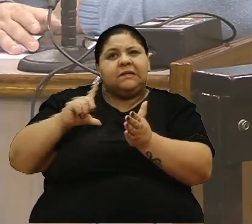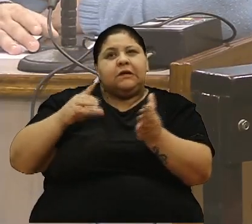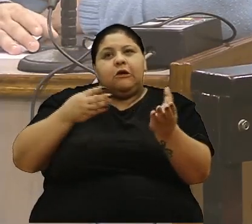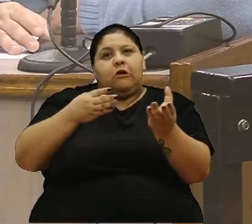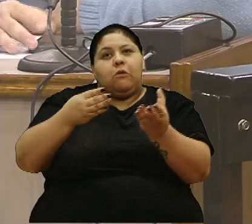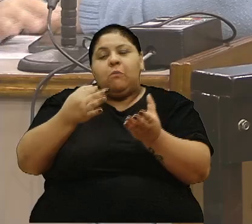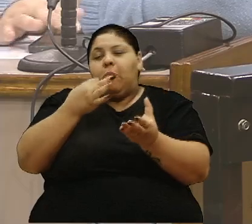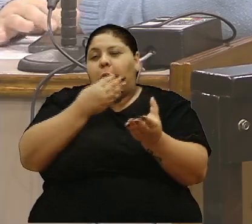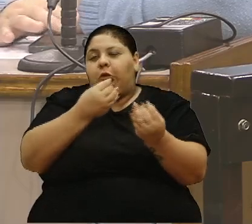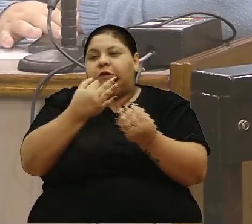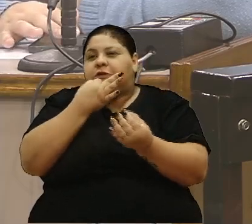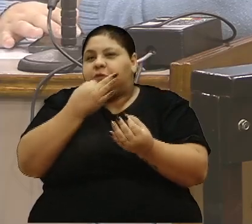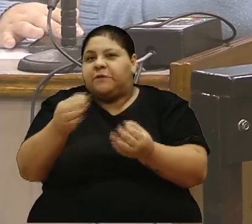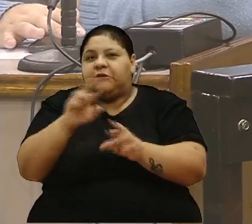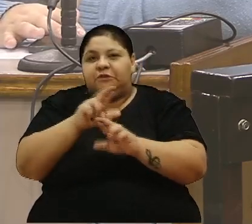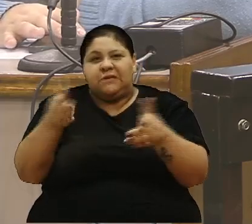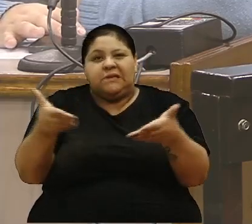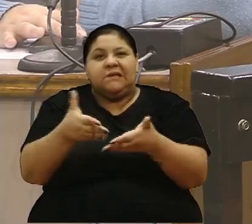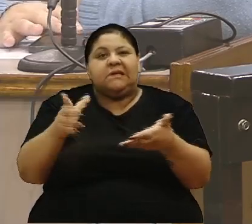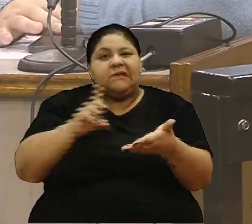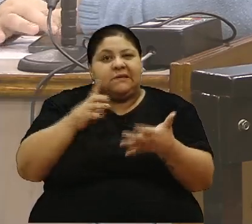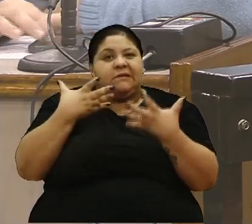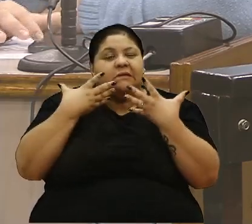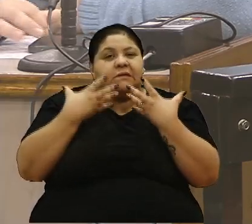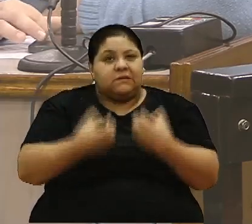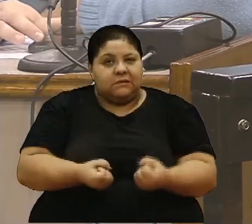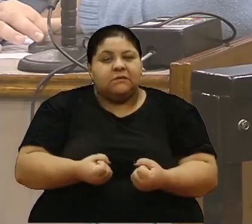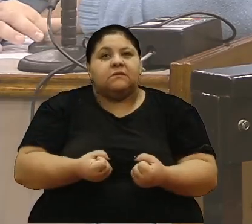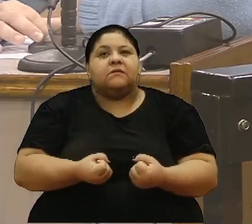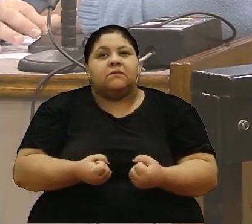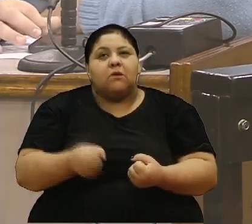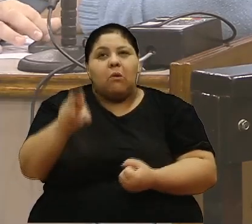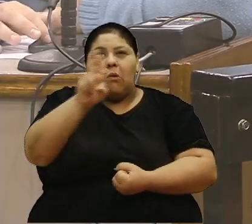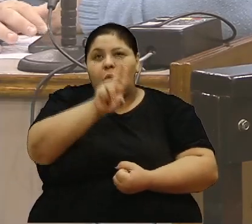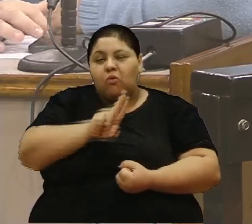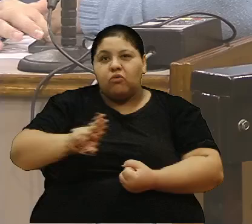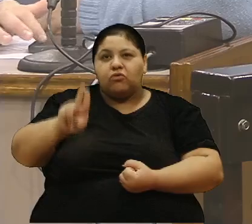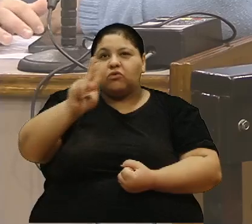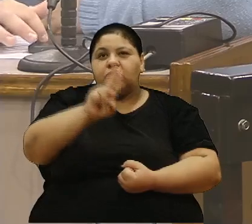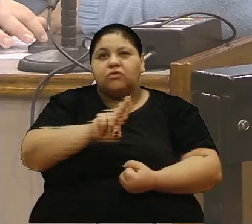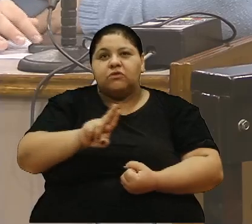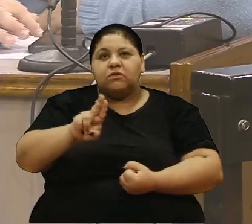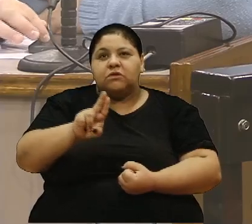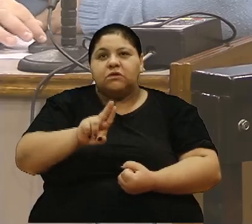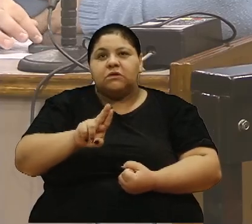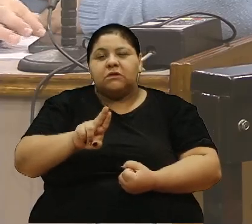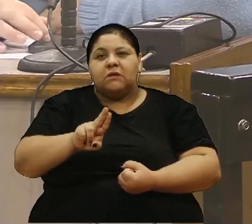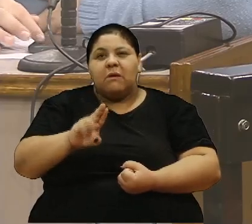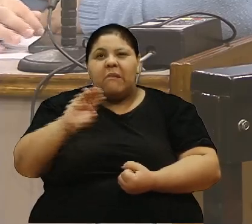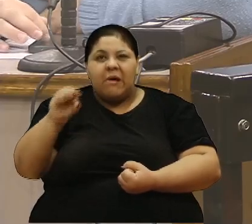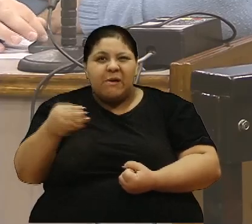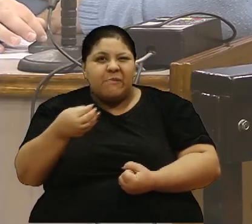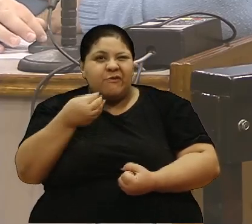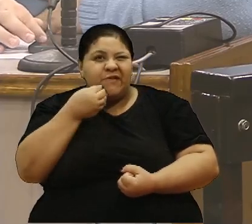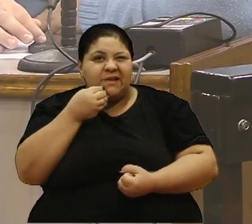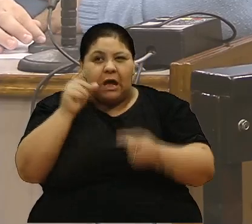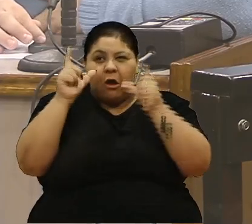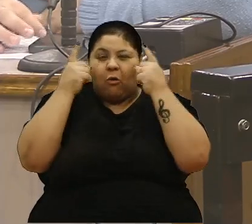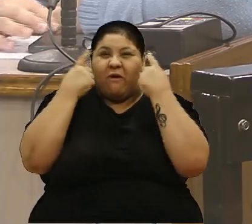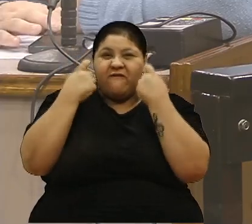e confesso, a gente já tem que admitir que muitos se valem disso para se prevalecer também com maus tratos,